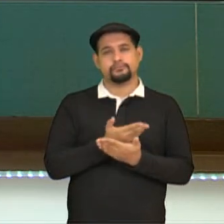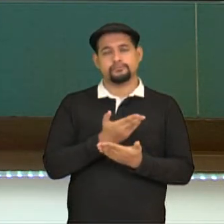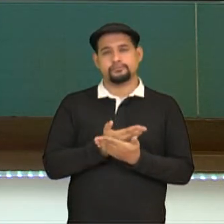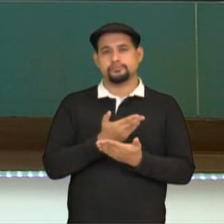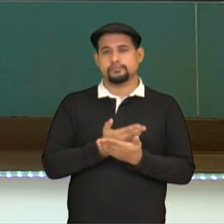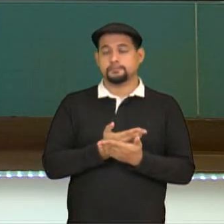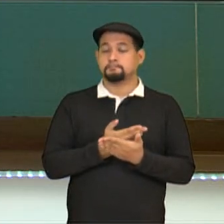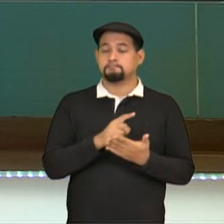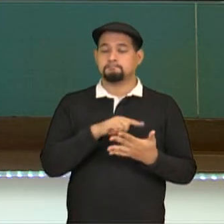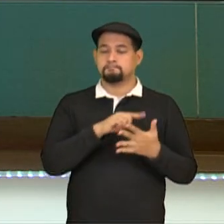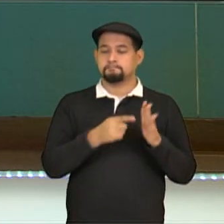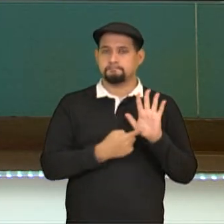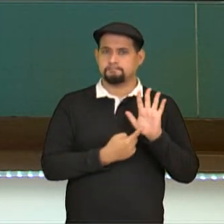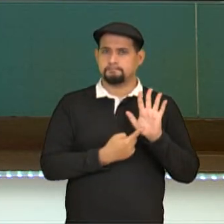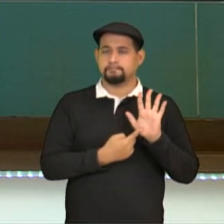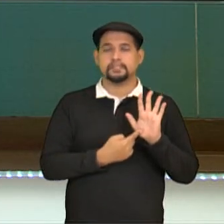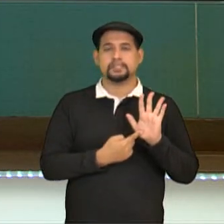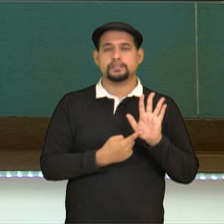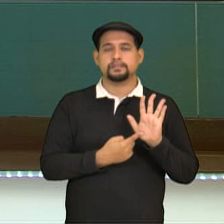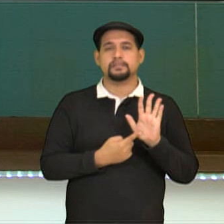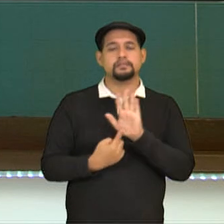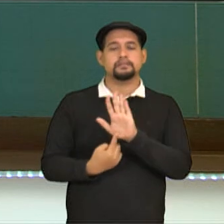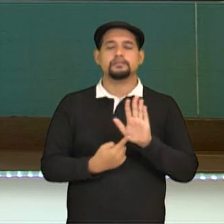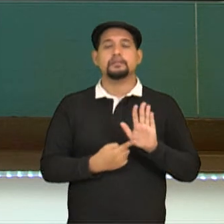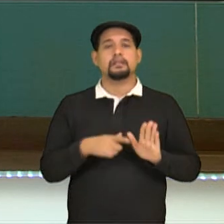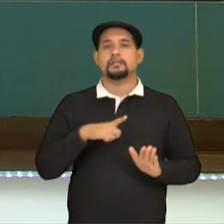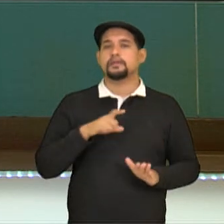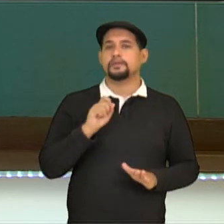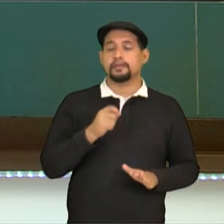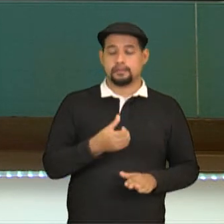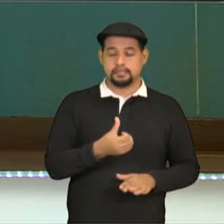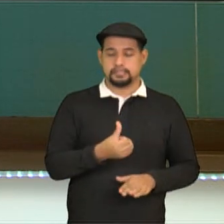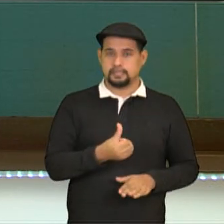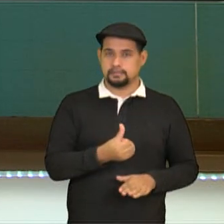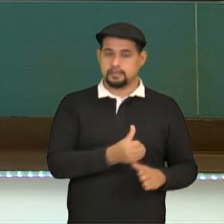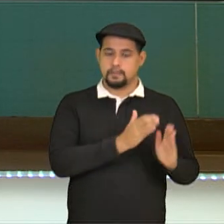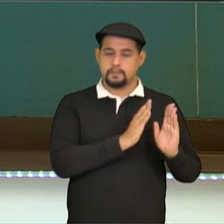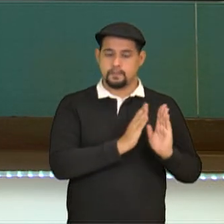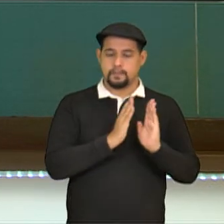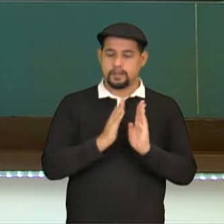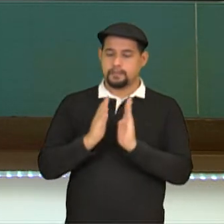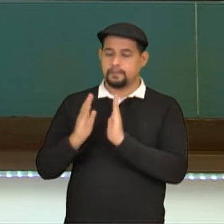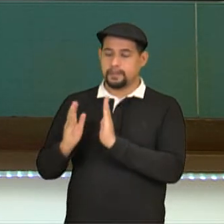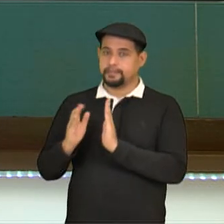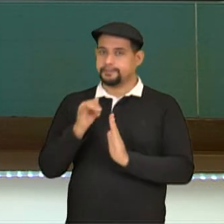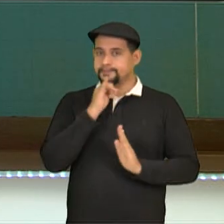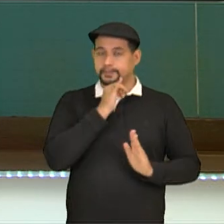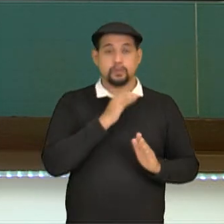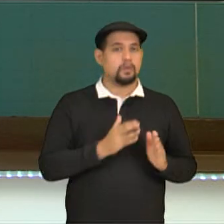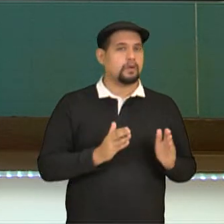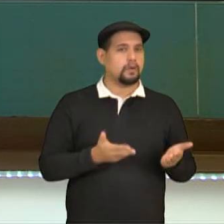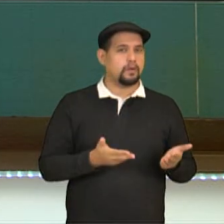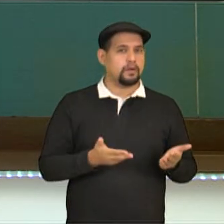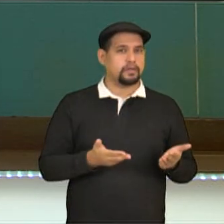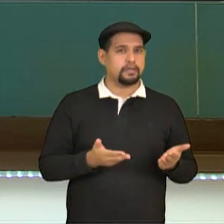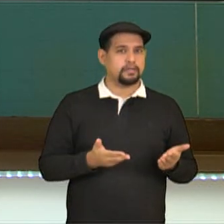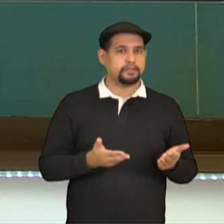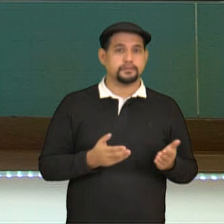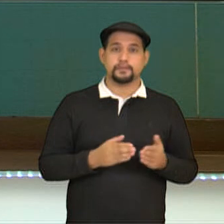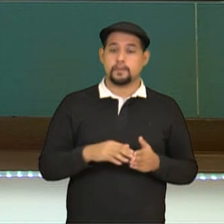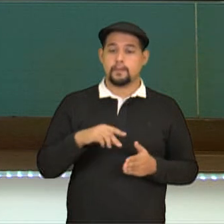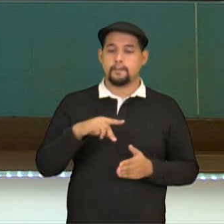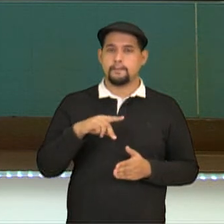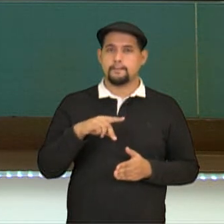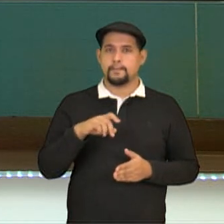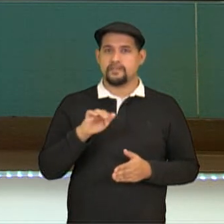modo indicativo. O modo indicativo é composto por 6 tempos verbais. O presente, o pretérito perfeito,